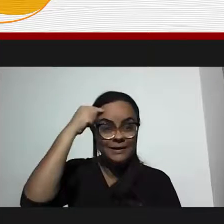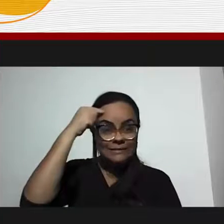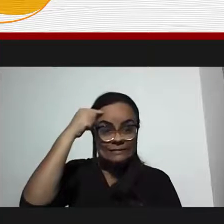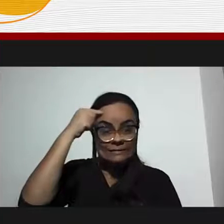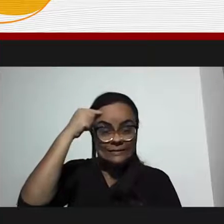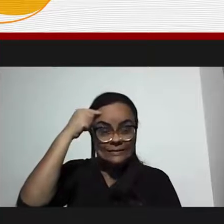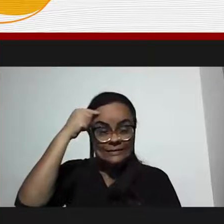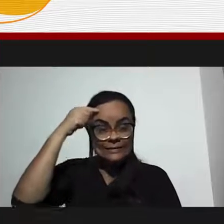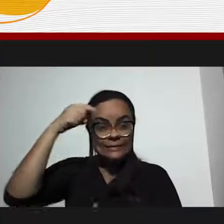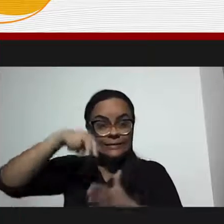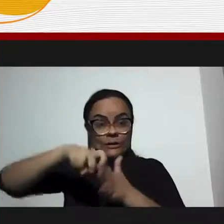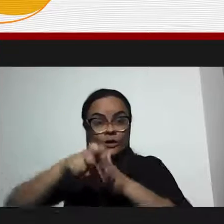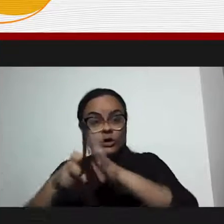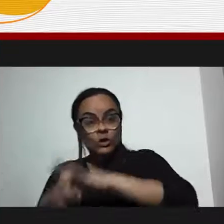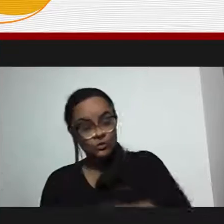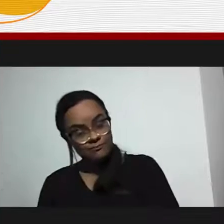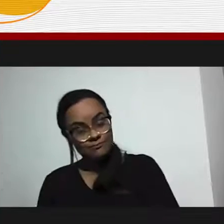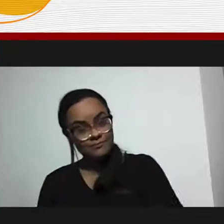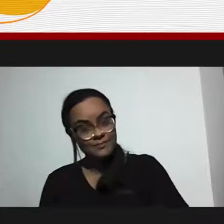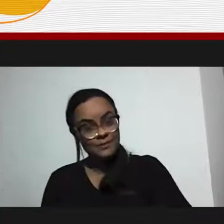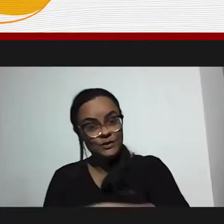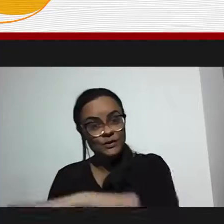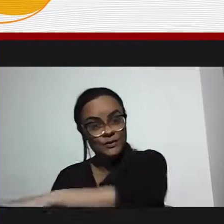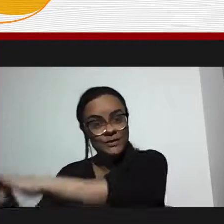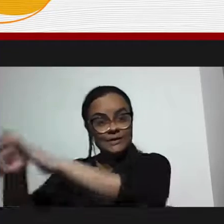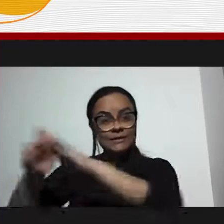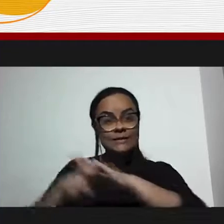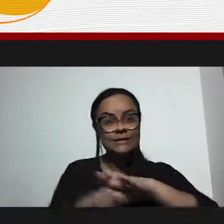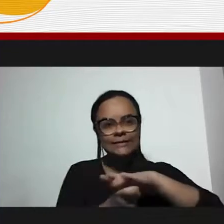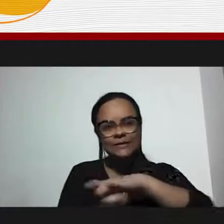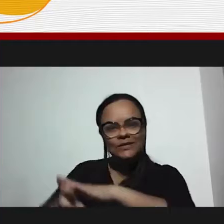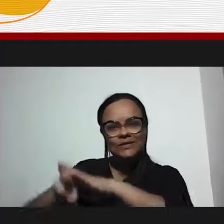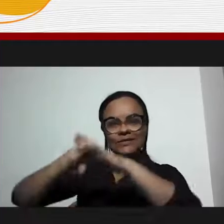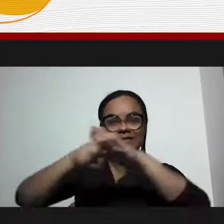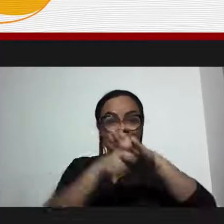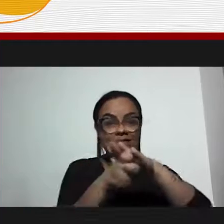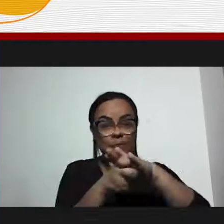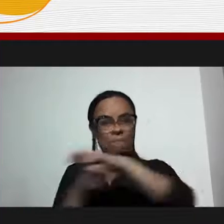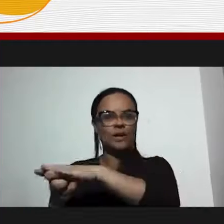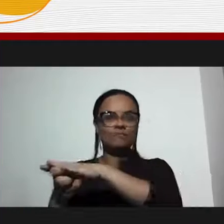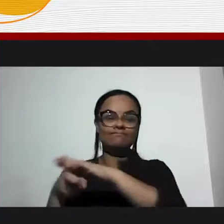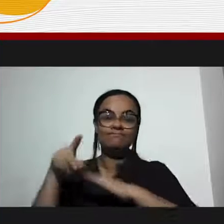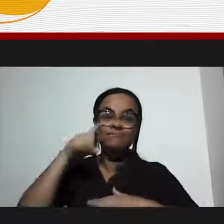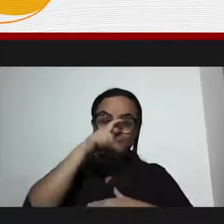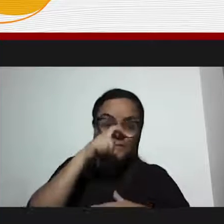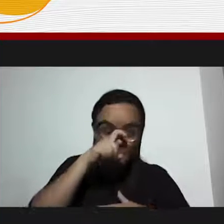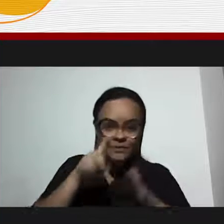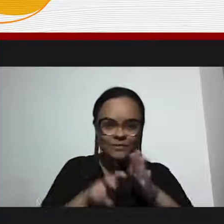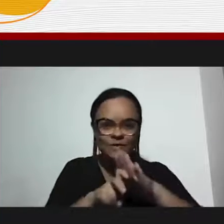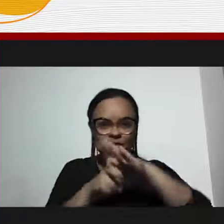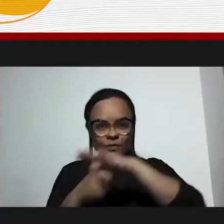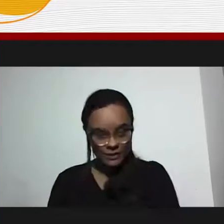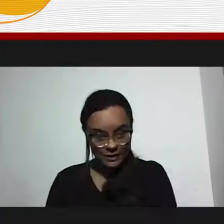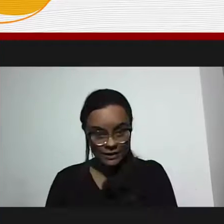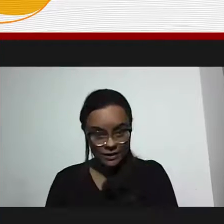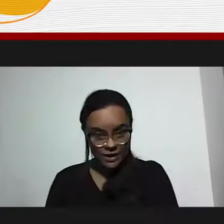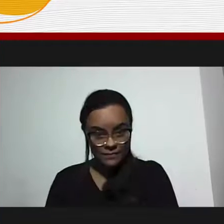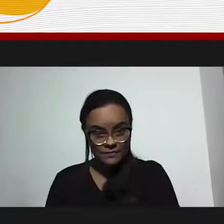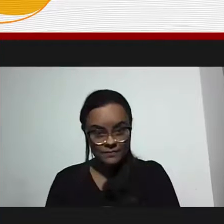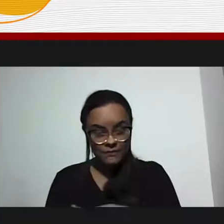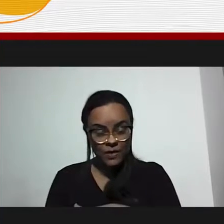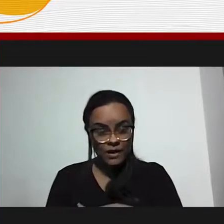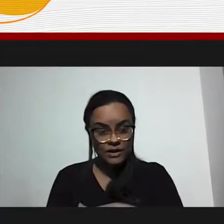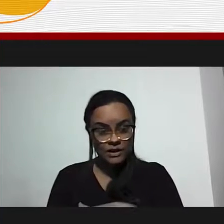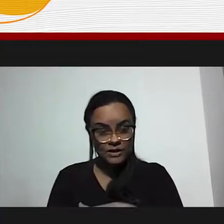vou mergulhar e sair na frente para que a cadeira de rodas não possa bater em mim. Foi isso que eu fiz. Caí com a cadeira de rodas